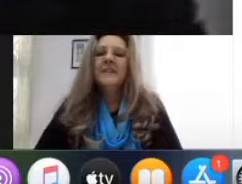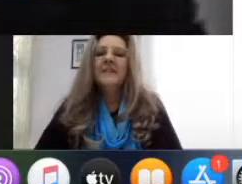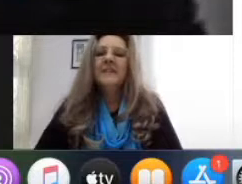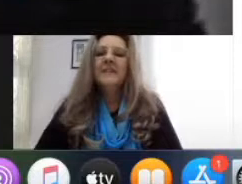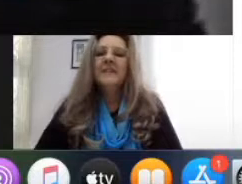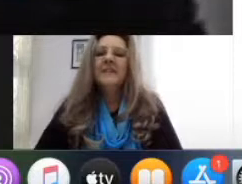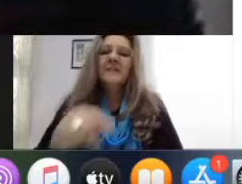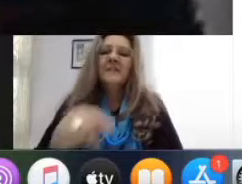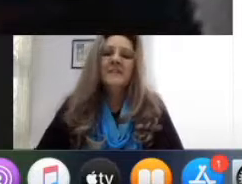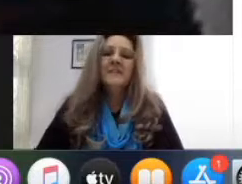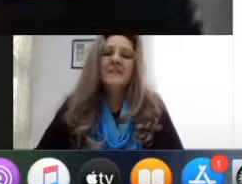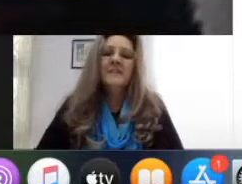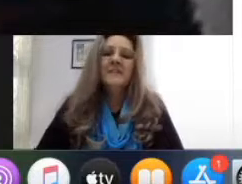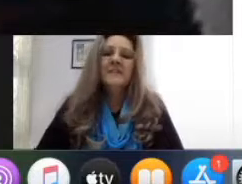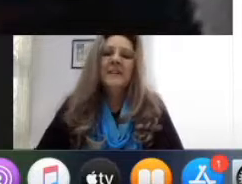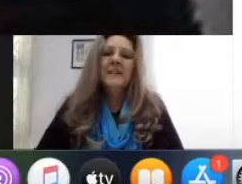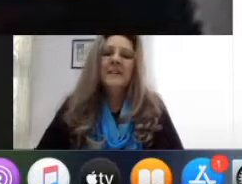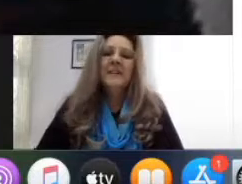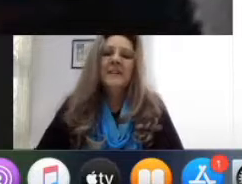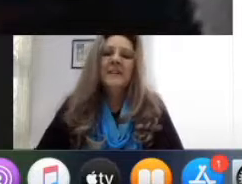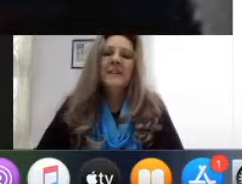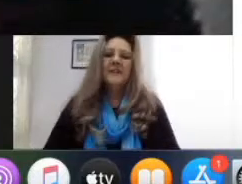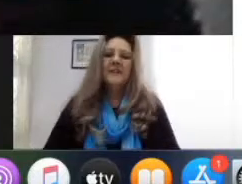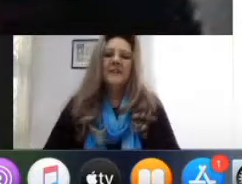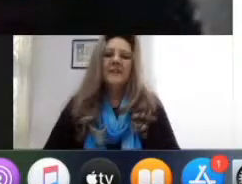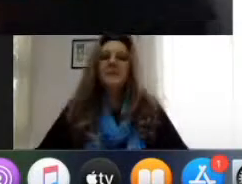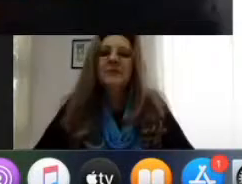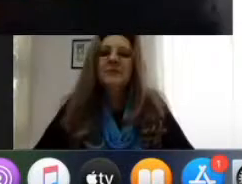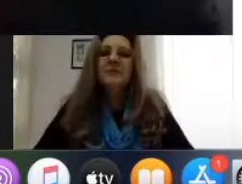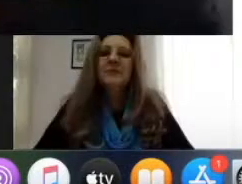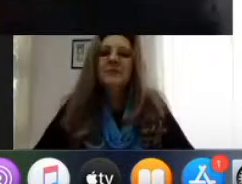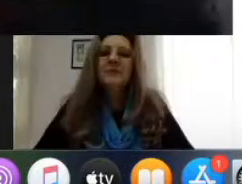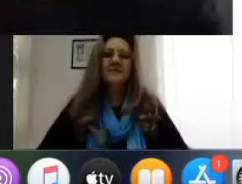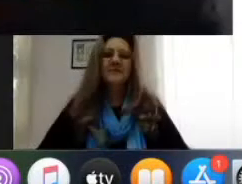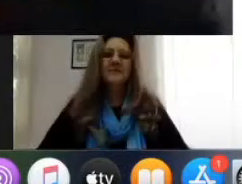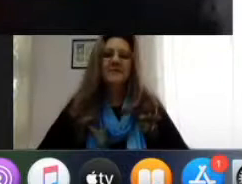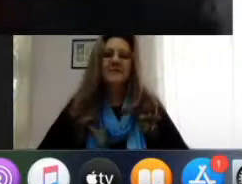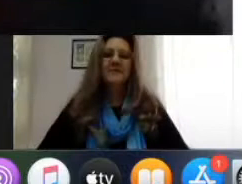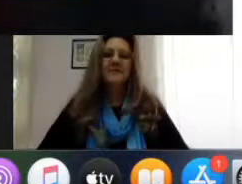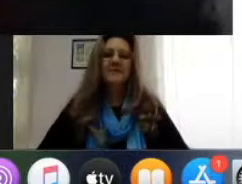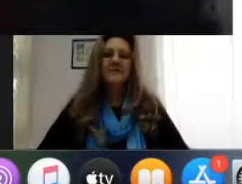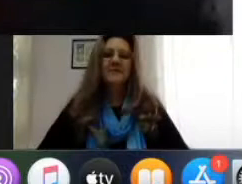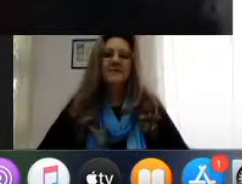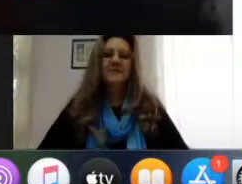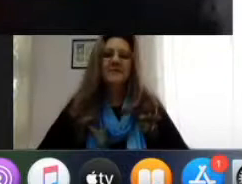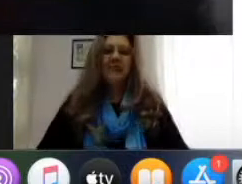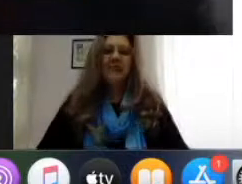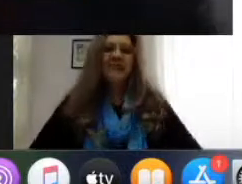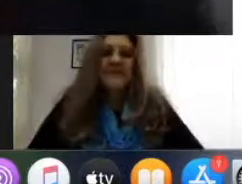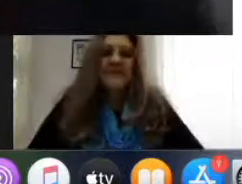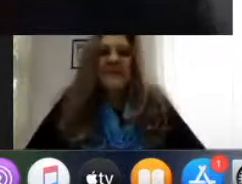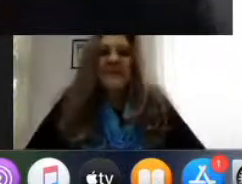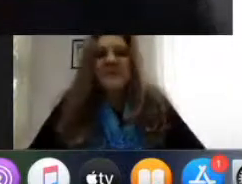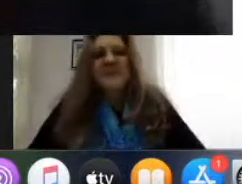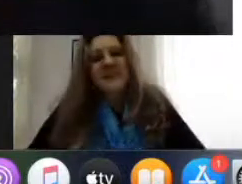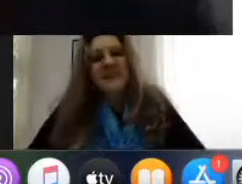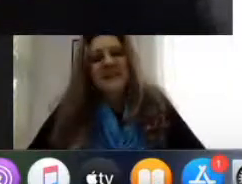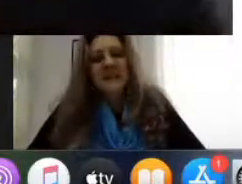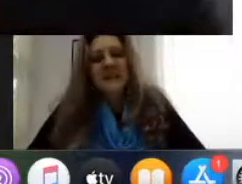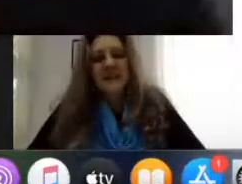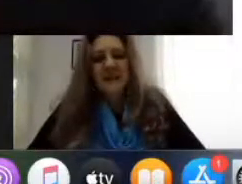tá Pronto. bom. Agora a gente pode começar a conversar. E do meu lado está o Antônio. Bom, então, vamos